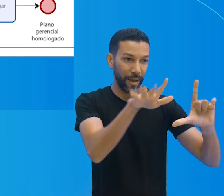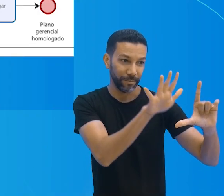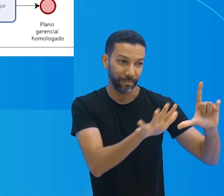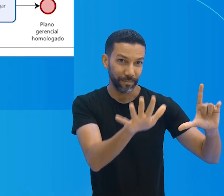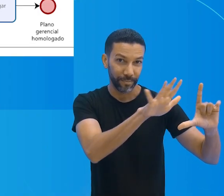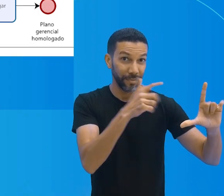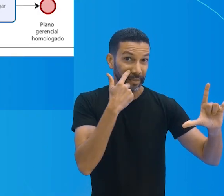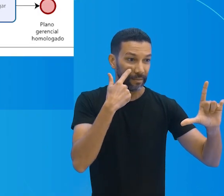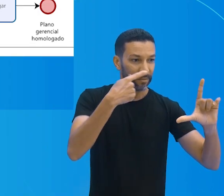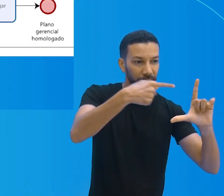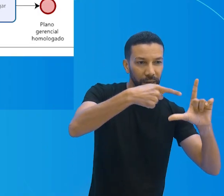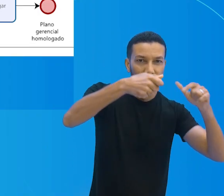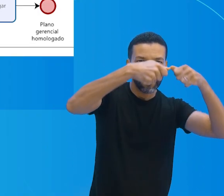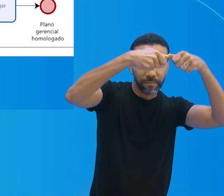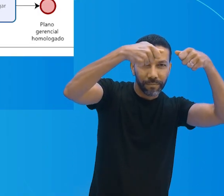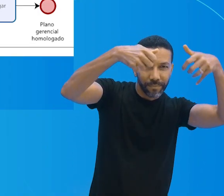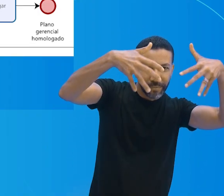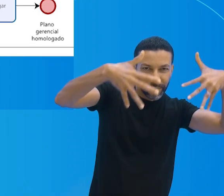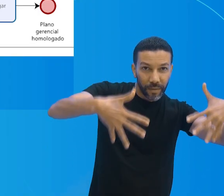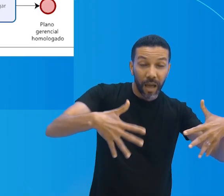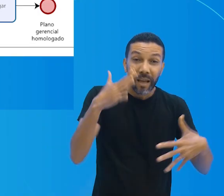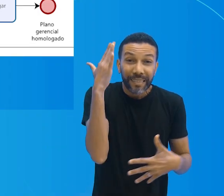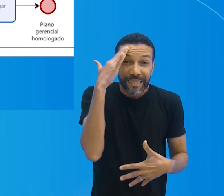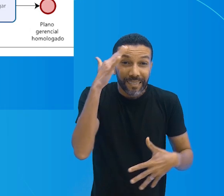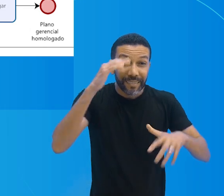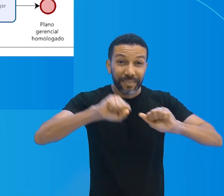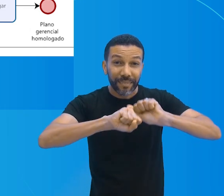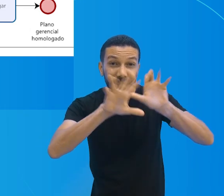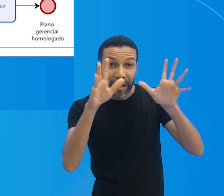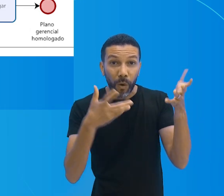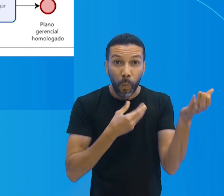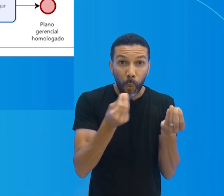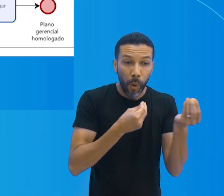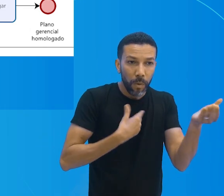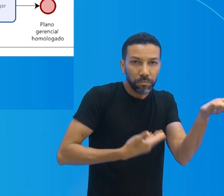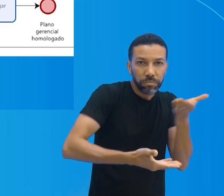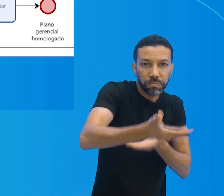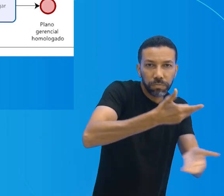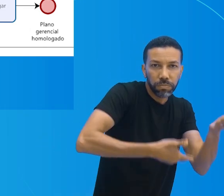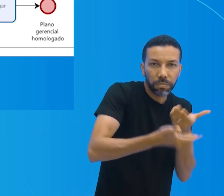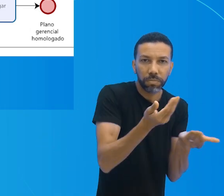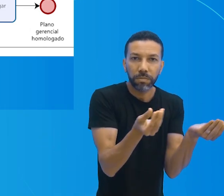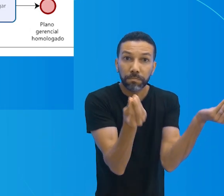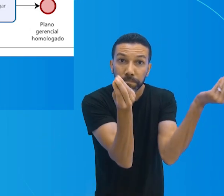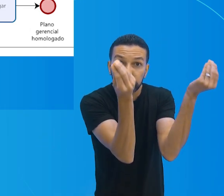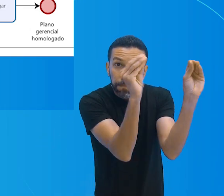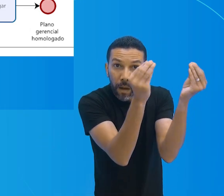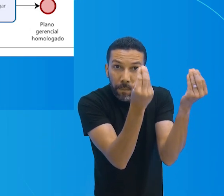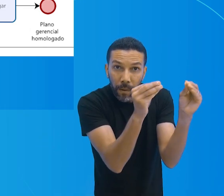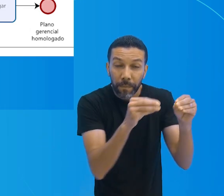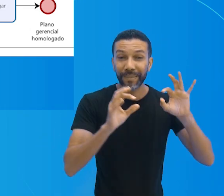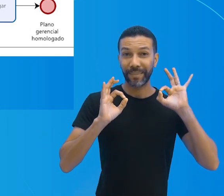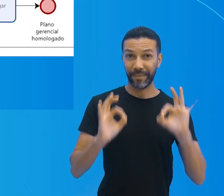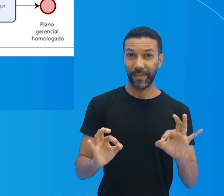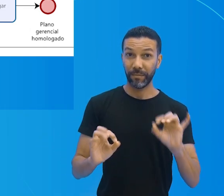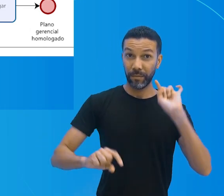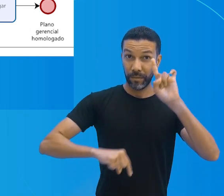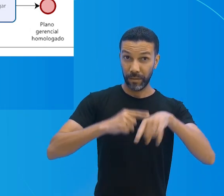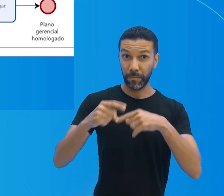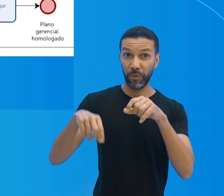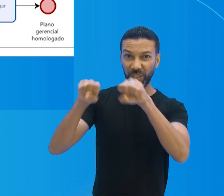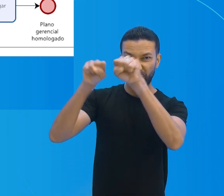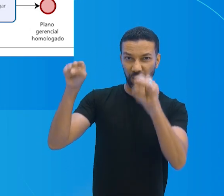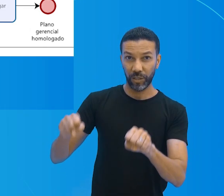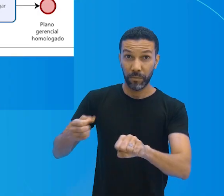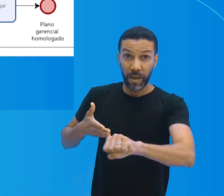a esse diagrama, tá? Para ter o entendimento de como ele vai interagir depois no sistema. quando a gente for para a tela do